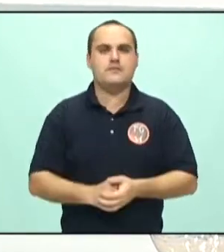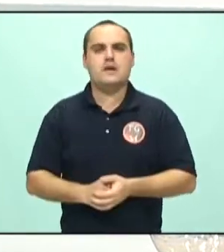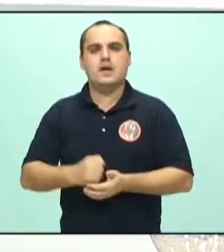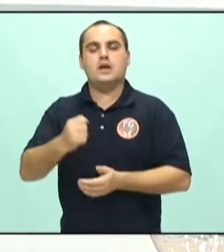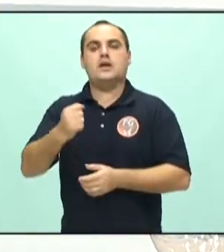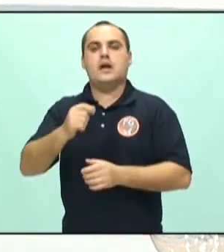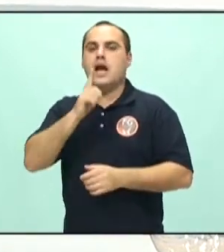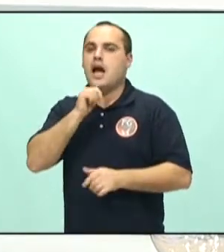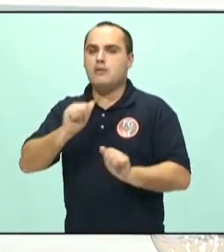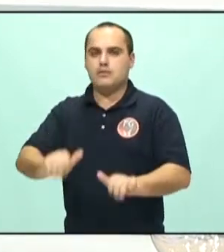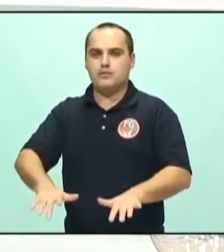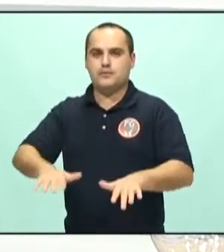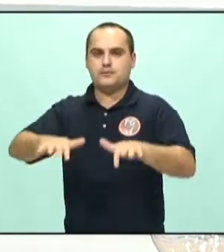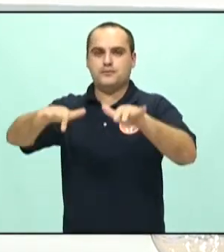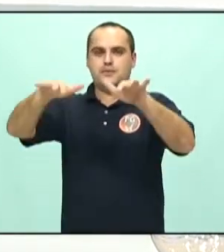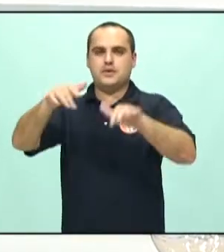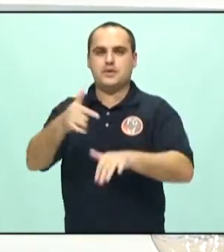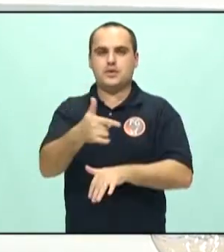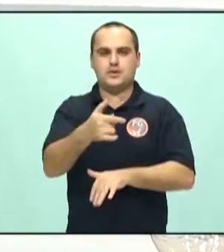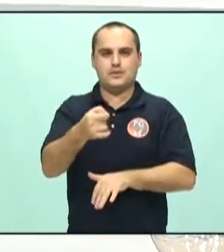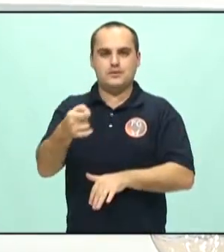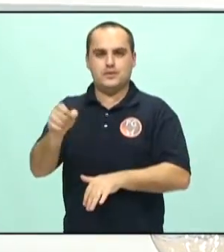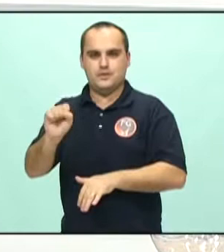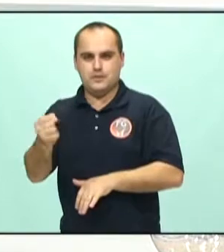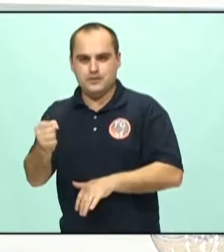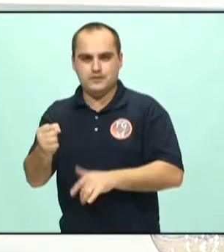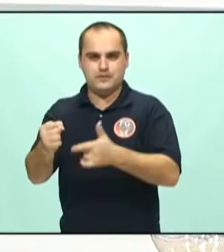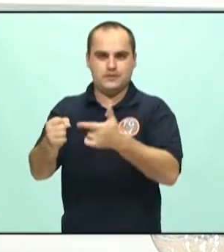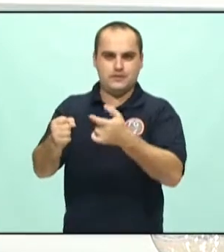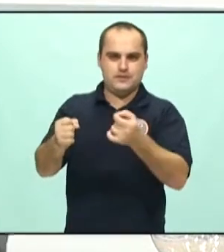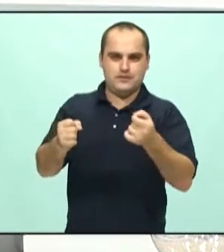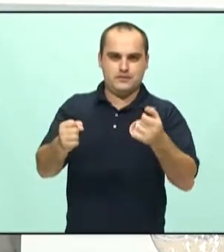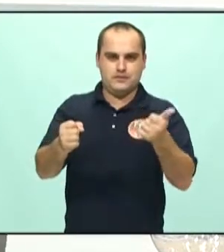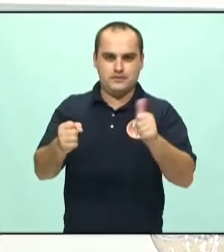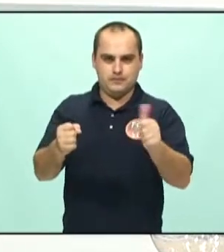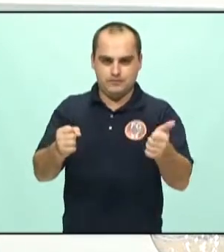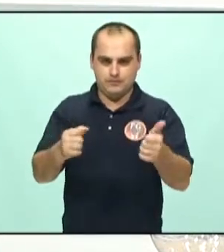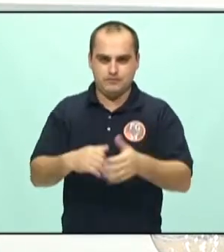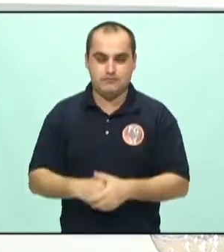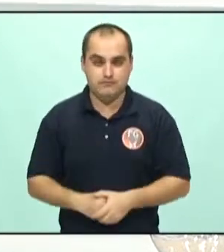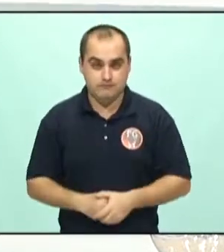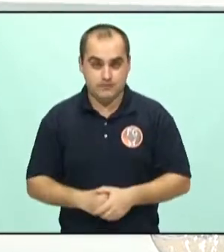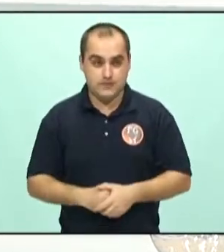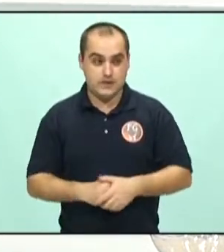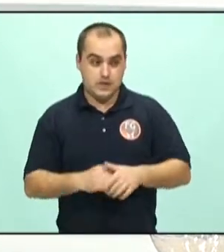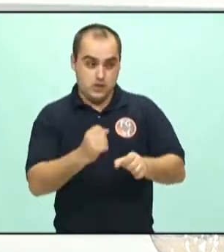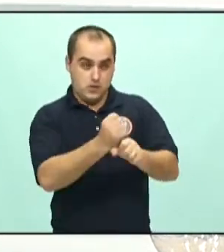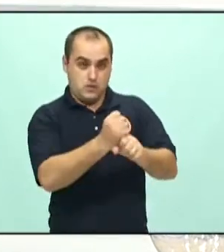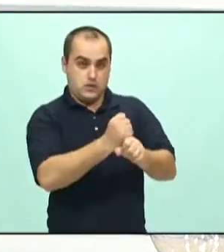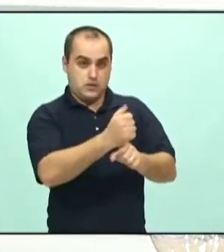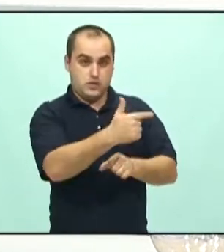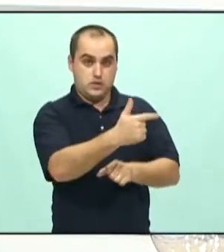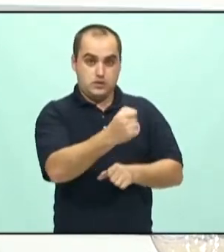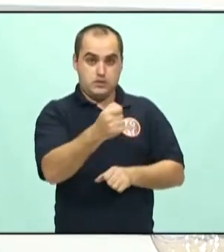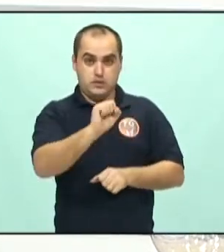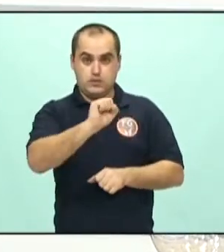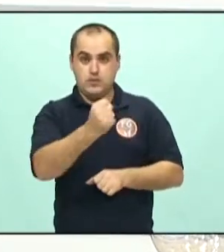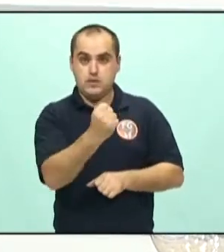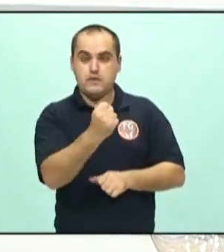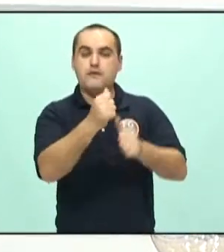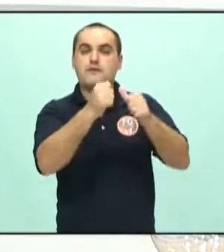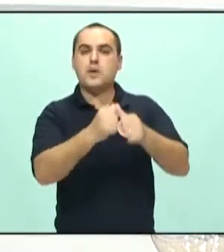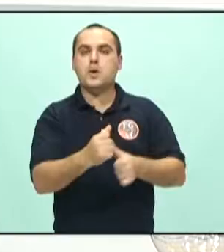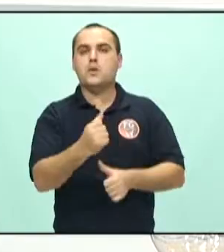2008 e 2011, que também nos prejudicou bastante. A de 2008, por exemplo, nos deixou praticamente 2 anos sem atividade profissional.